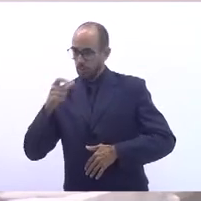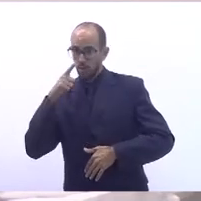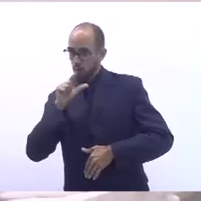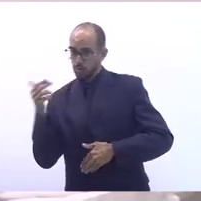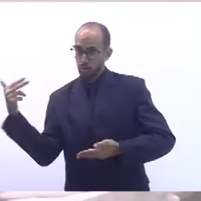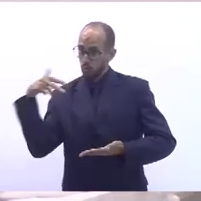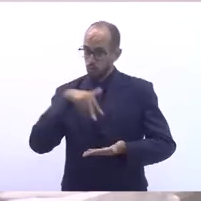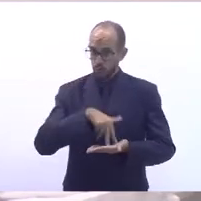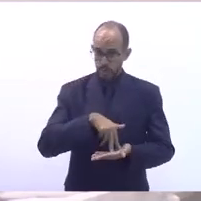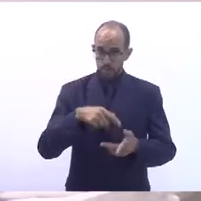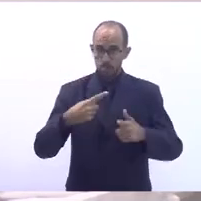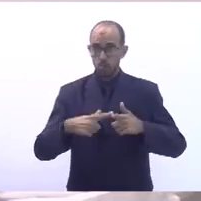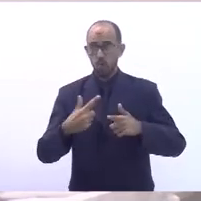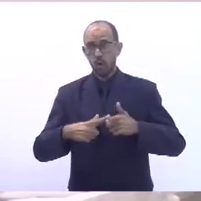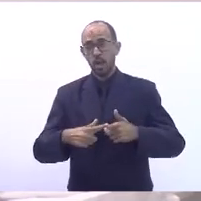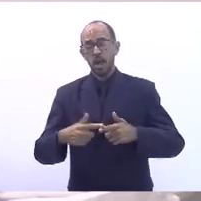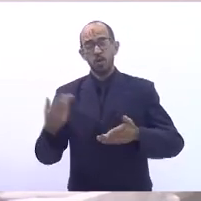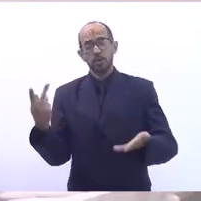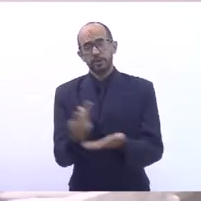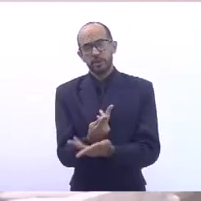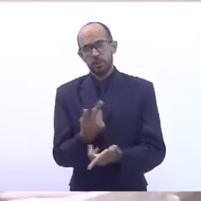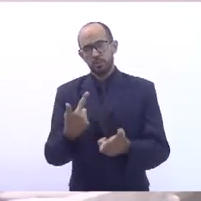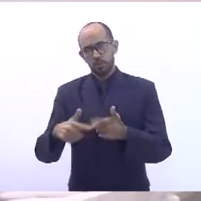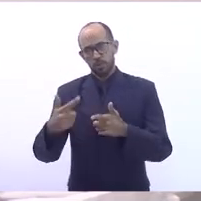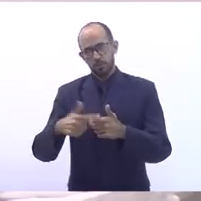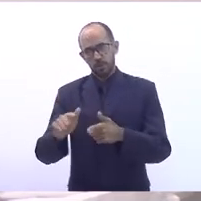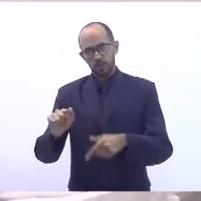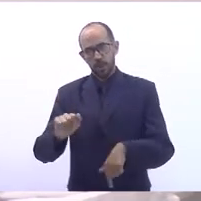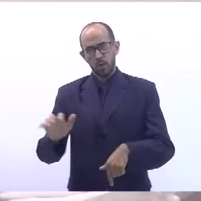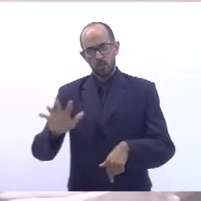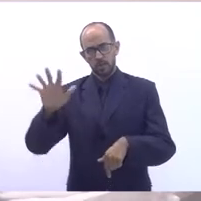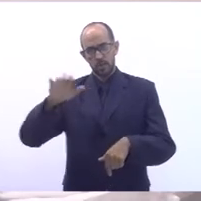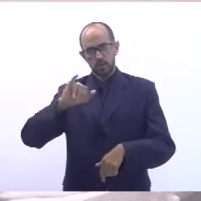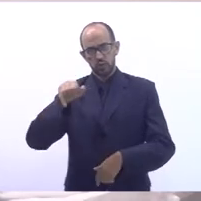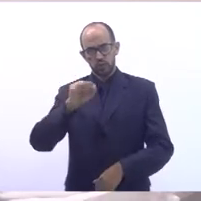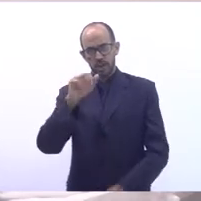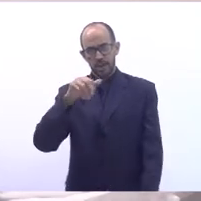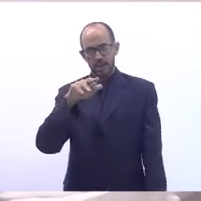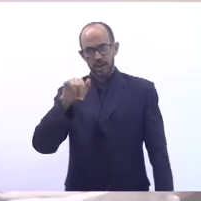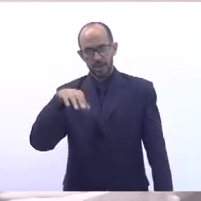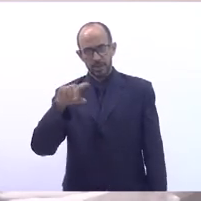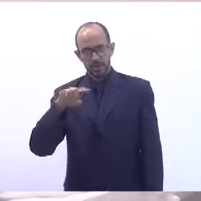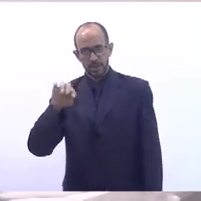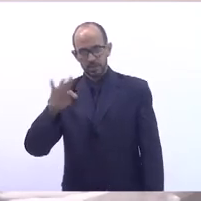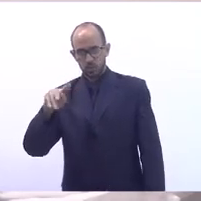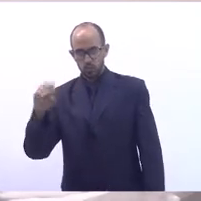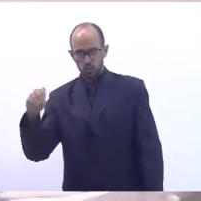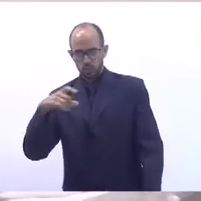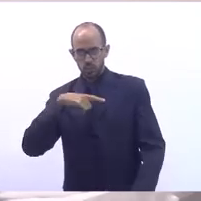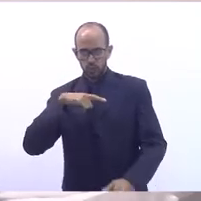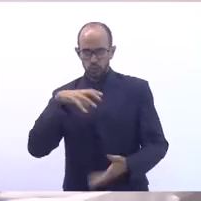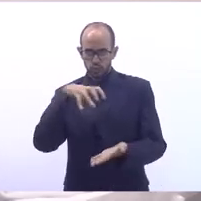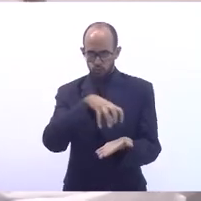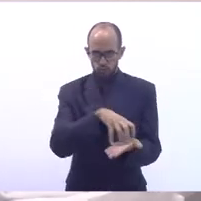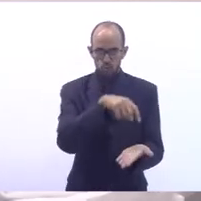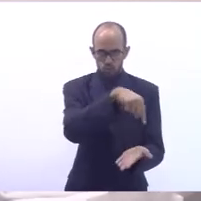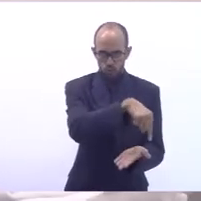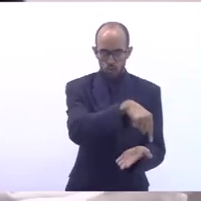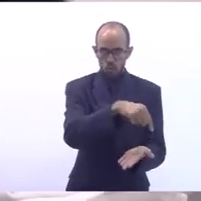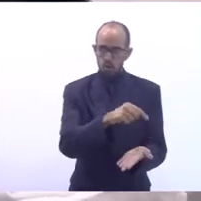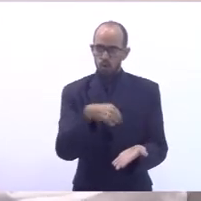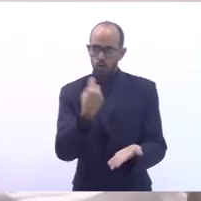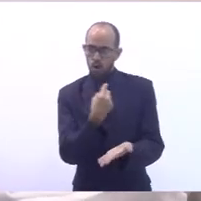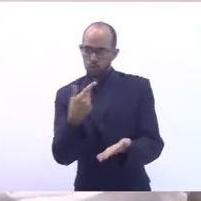conta de algumas situações que ele sofreu na comunidade do Jacarezinho onde nós tínhamos uma sede nós fomos